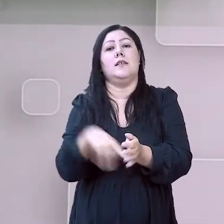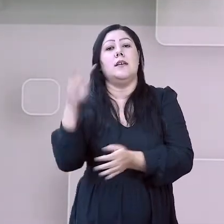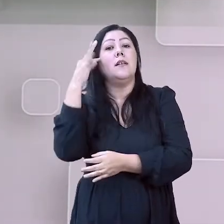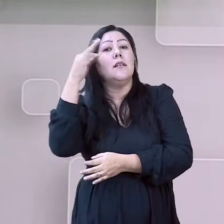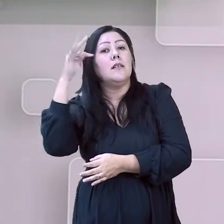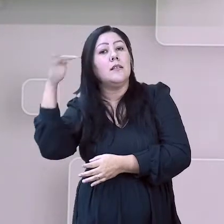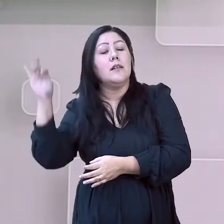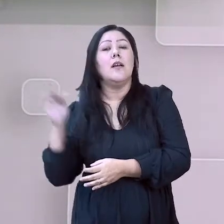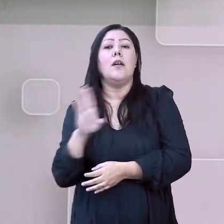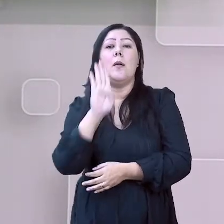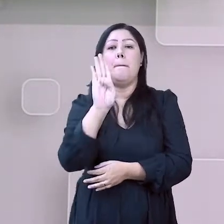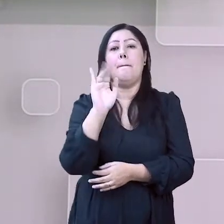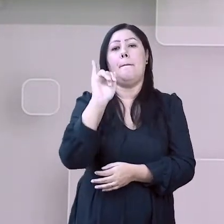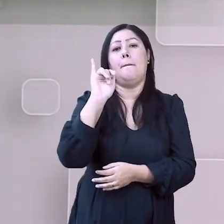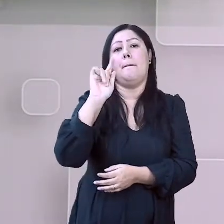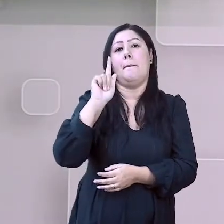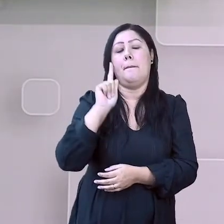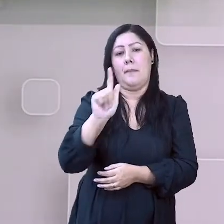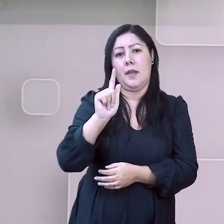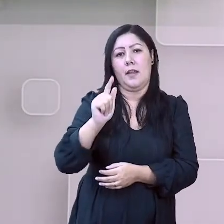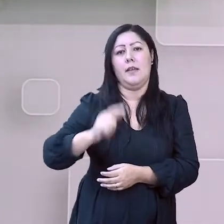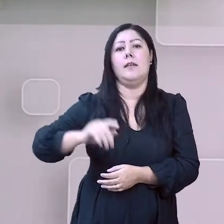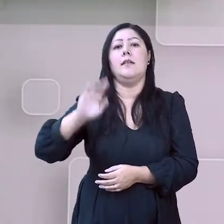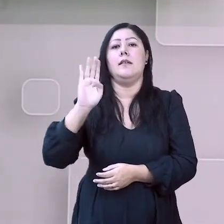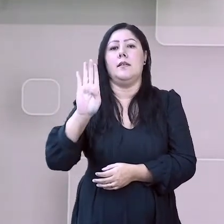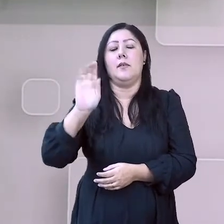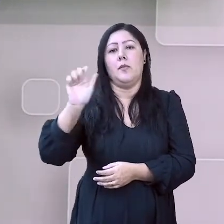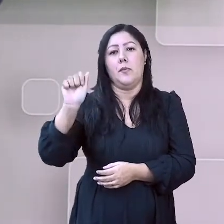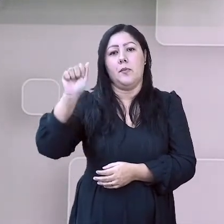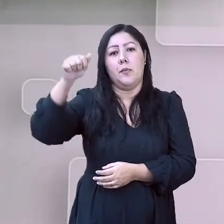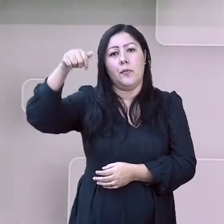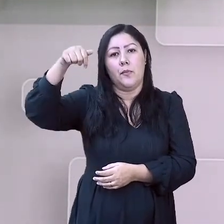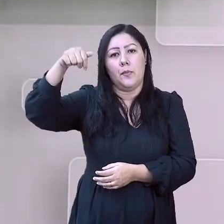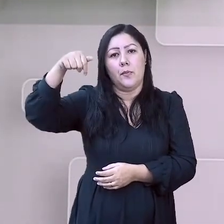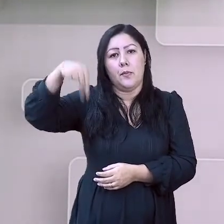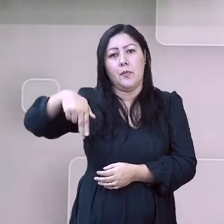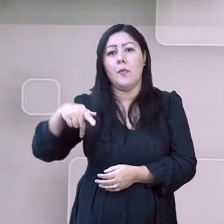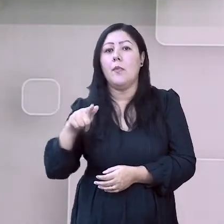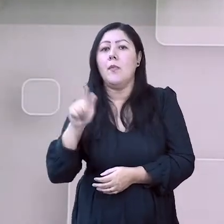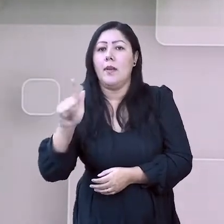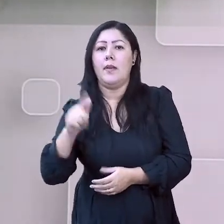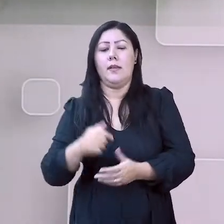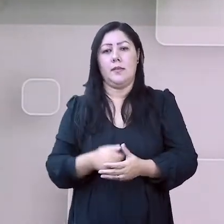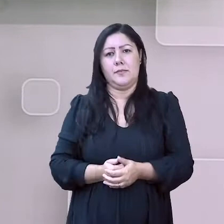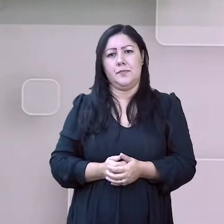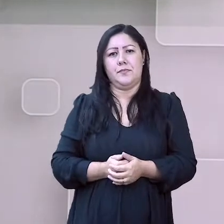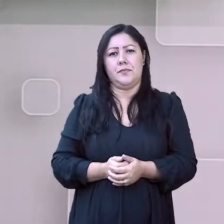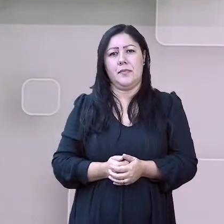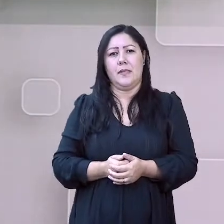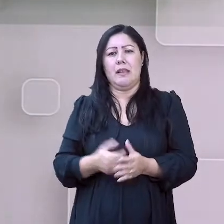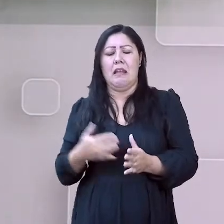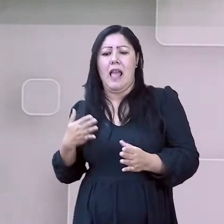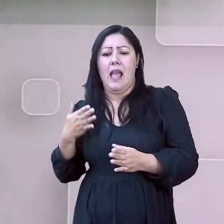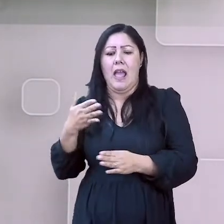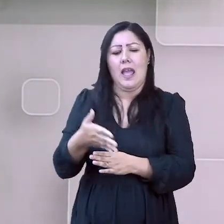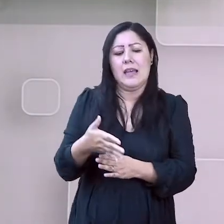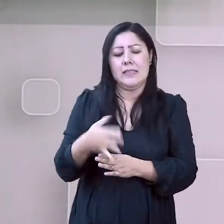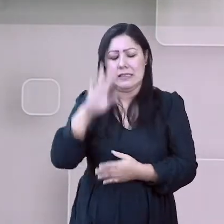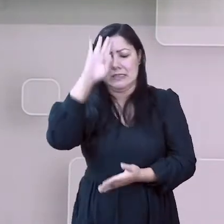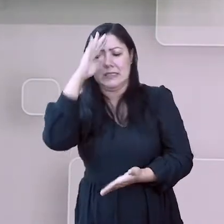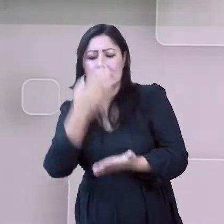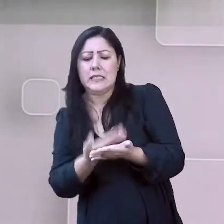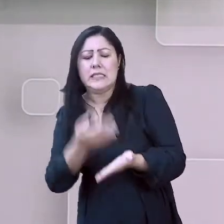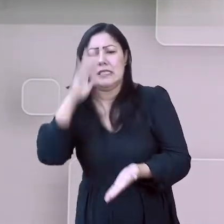da ciência. Tranquilo? Não entro nas questões de eu creio ou eu não